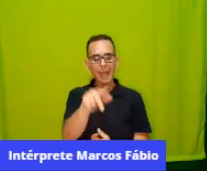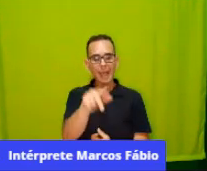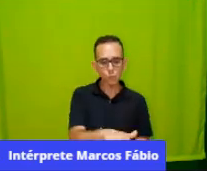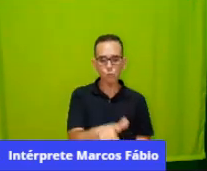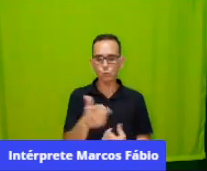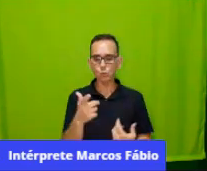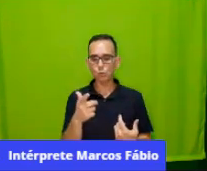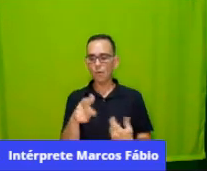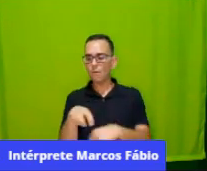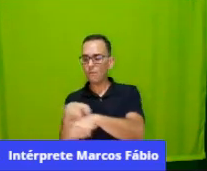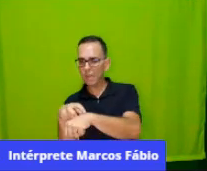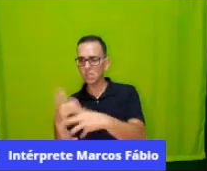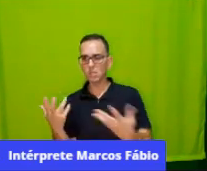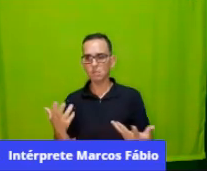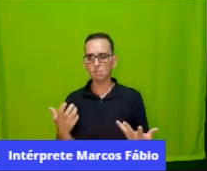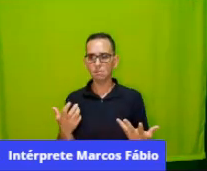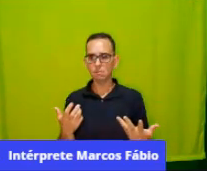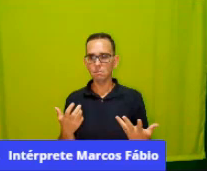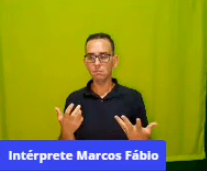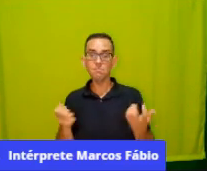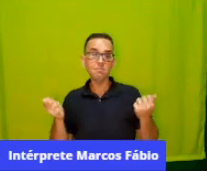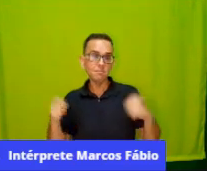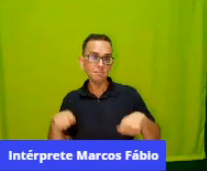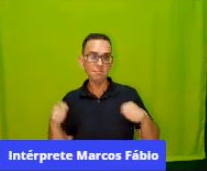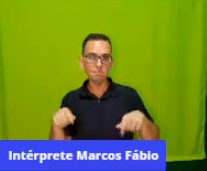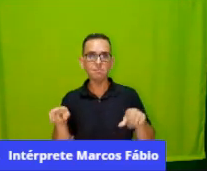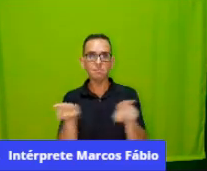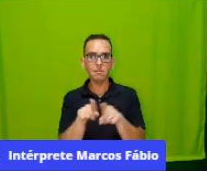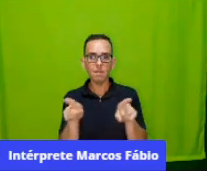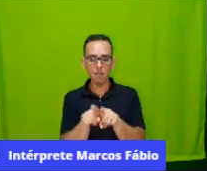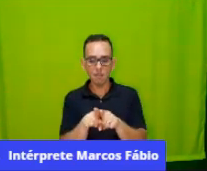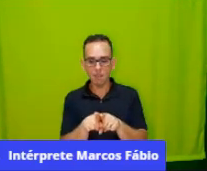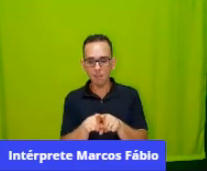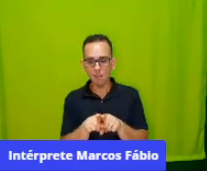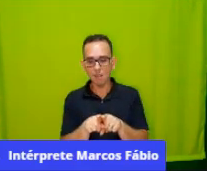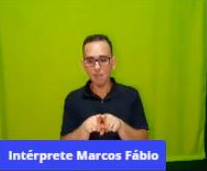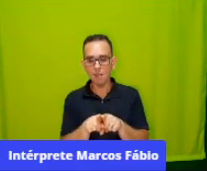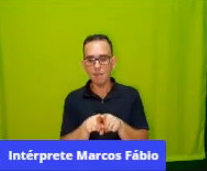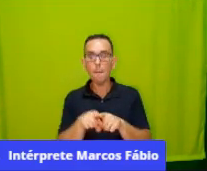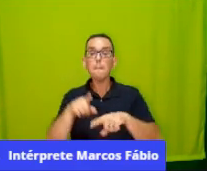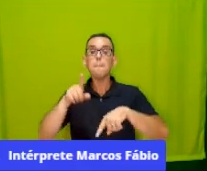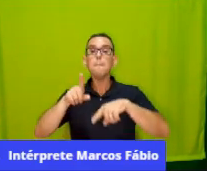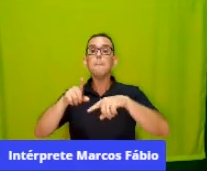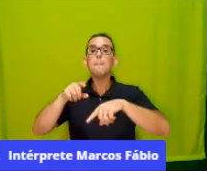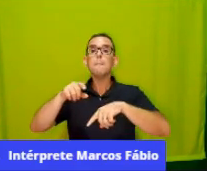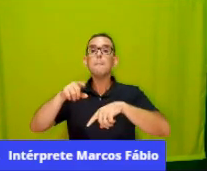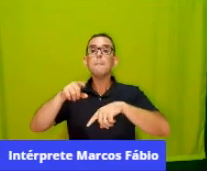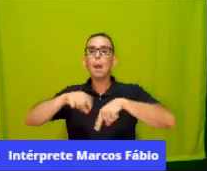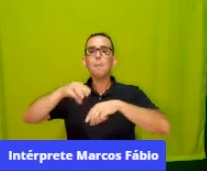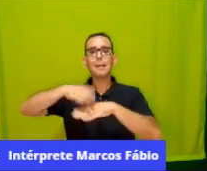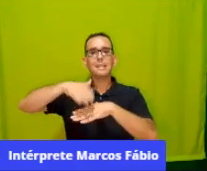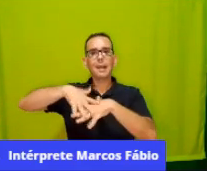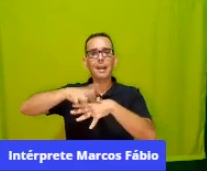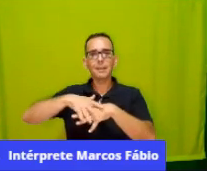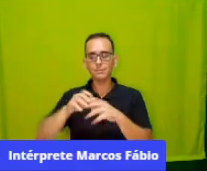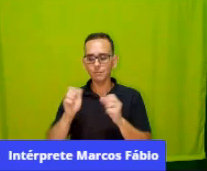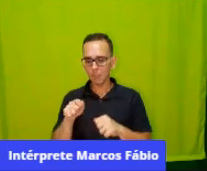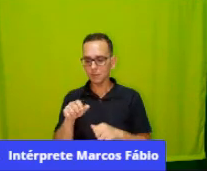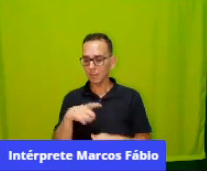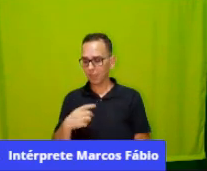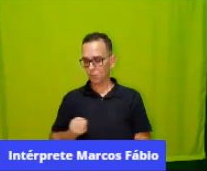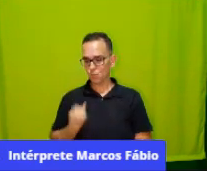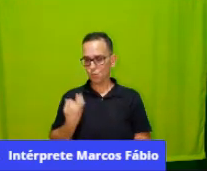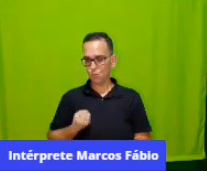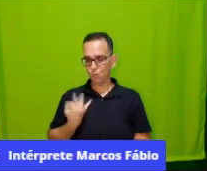roxo, estou trabalhando cores. Pega o azul, verde, desculpa. E aí eu posso também, vamos supor, estou trabalhando